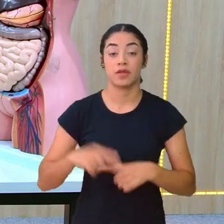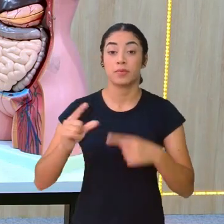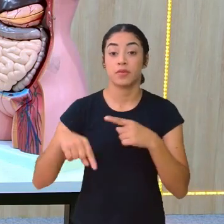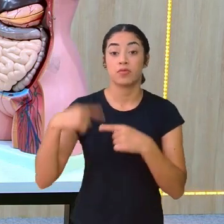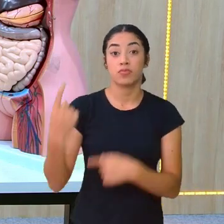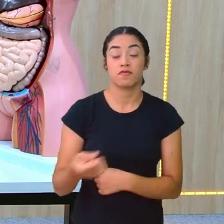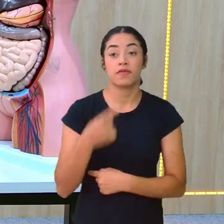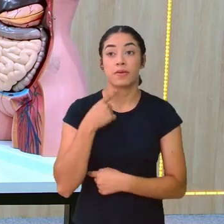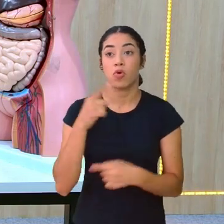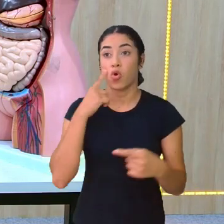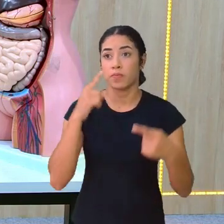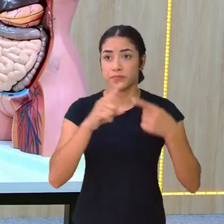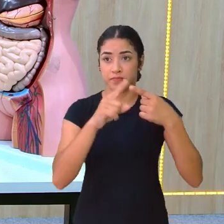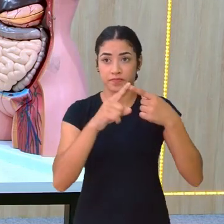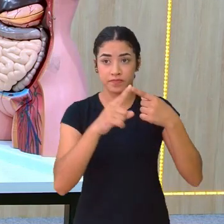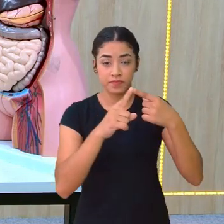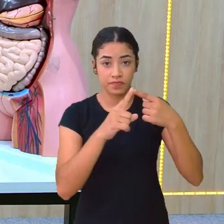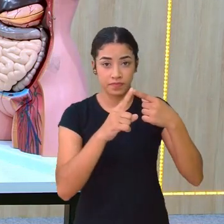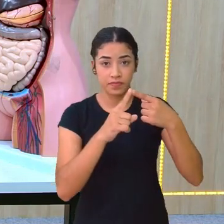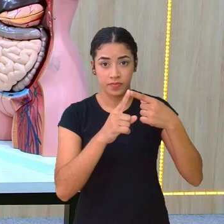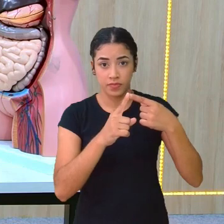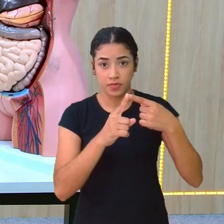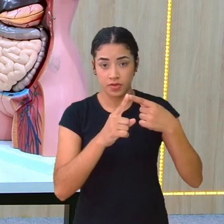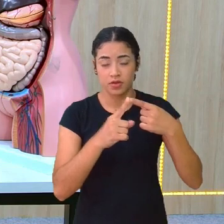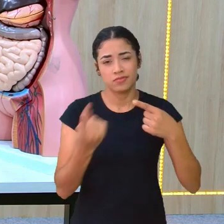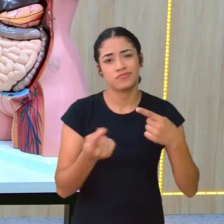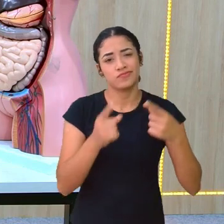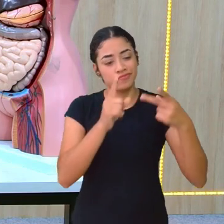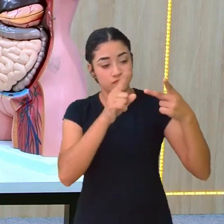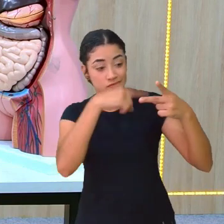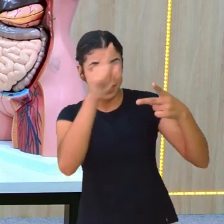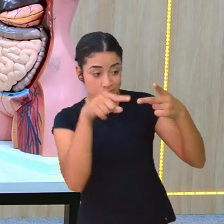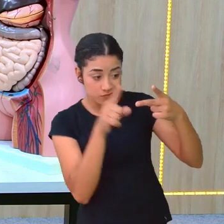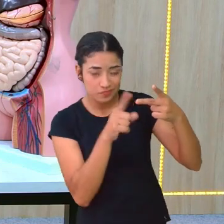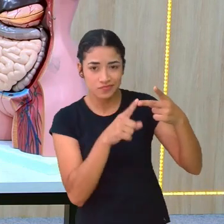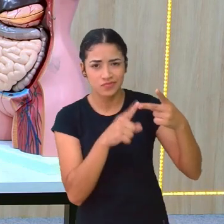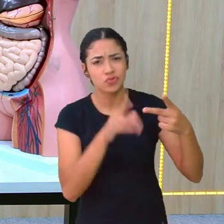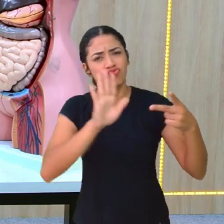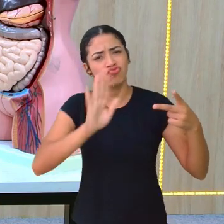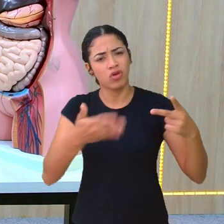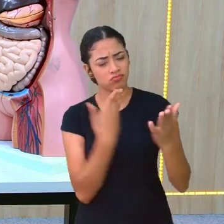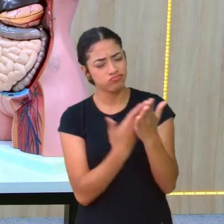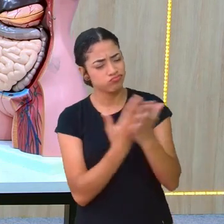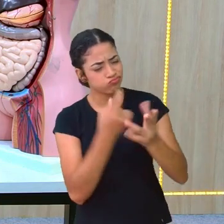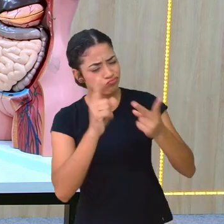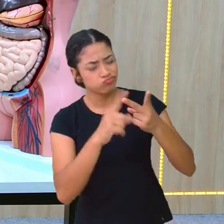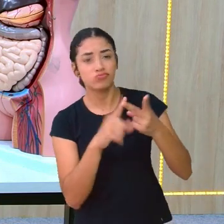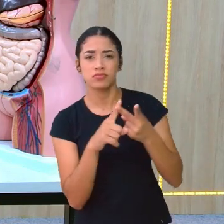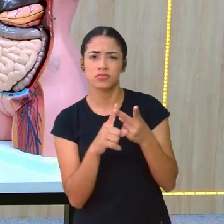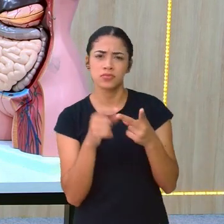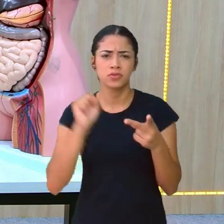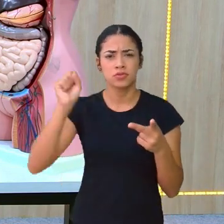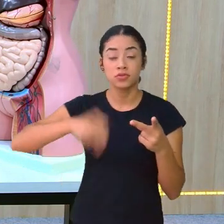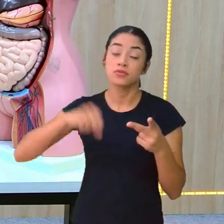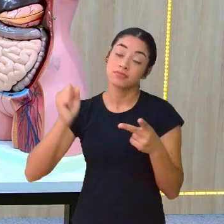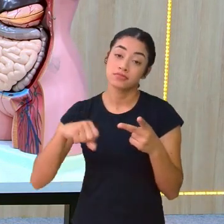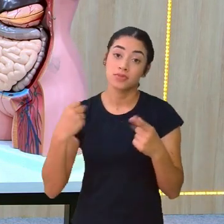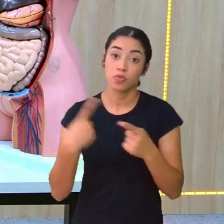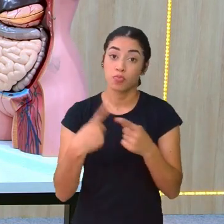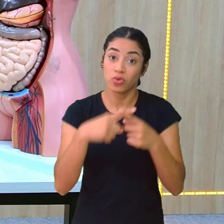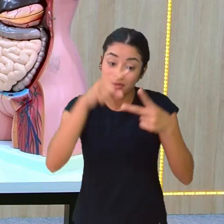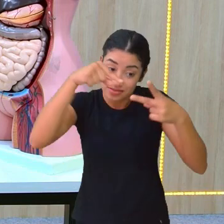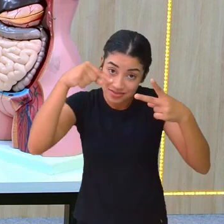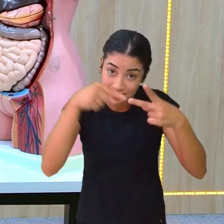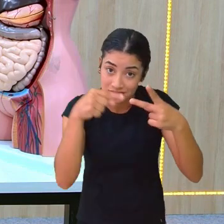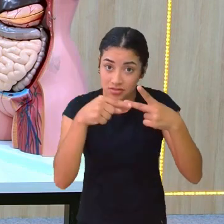a faringe. E alguns de vocês já vão dizer, professora, nós já estudamos a faringe antes. Pois é, porque a faringe